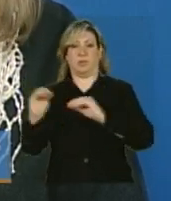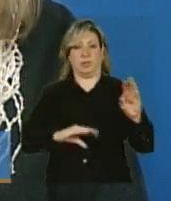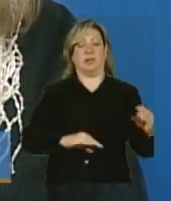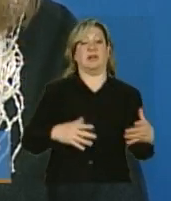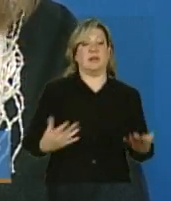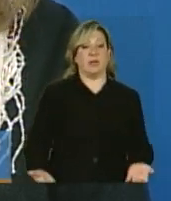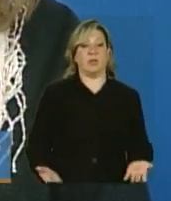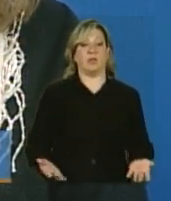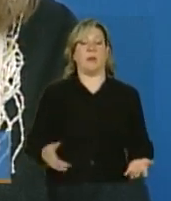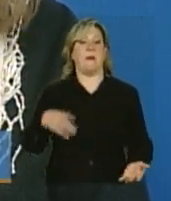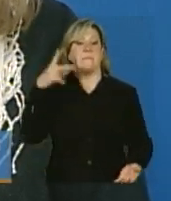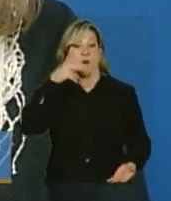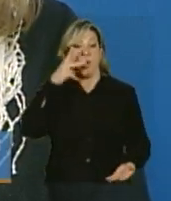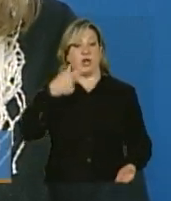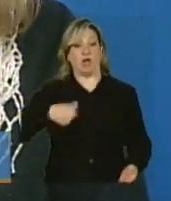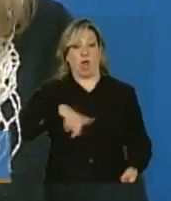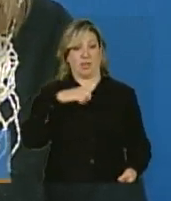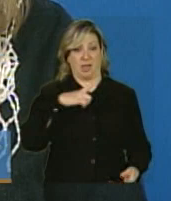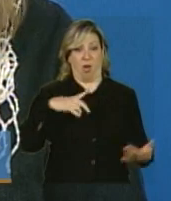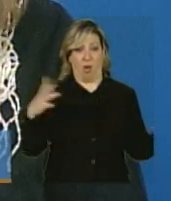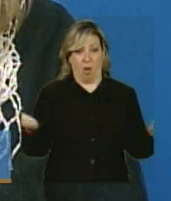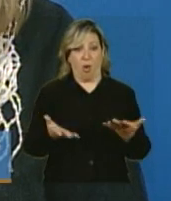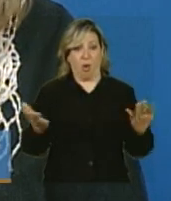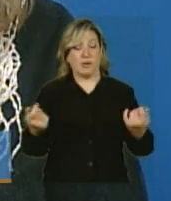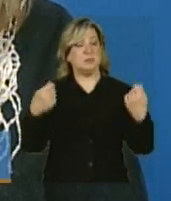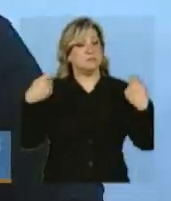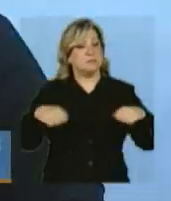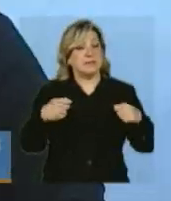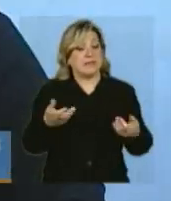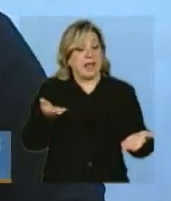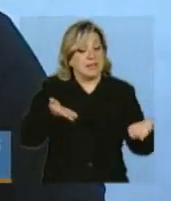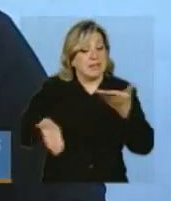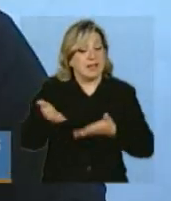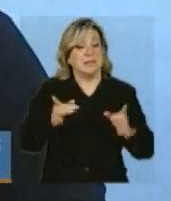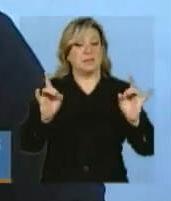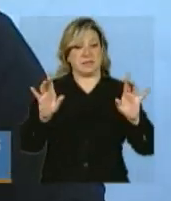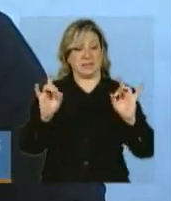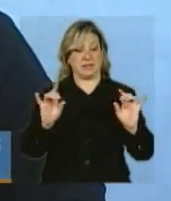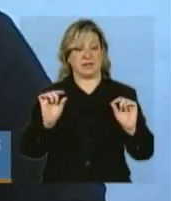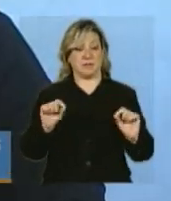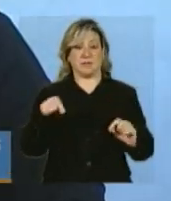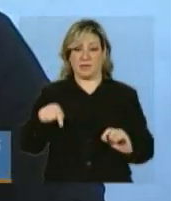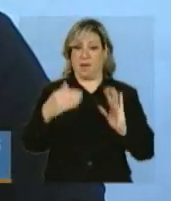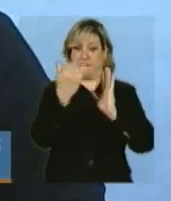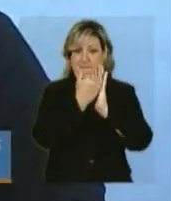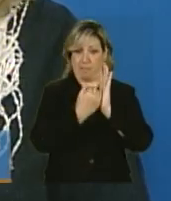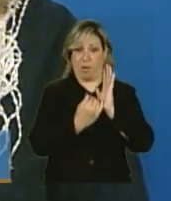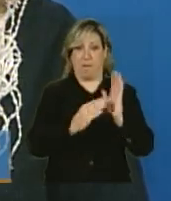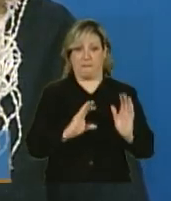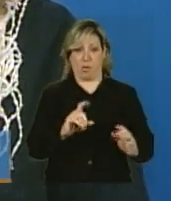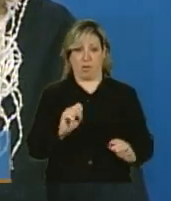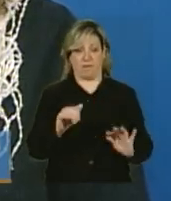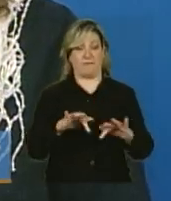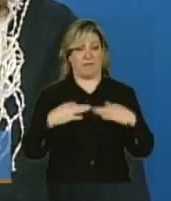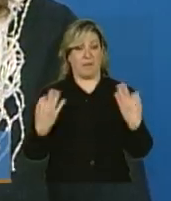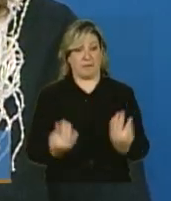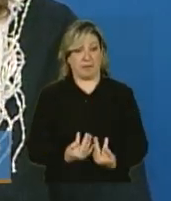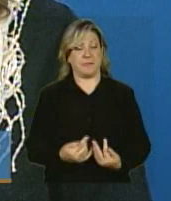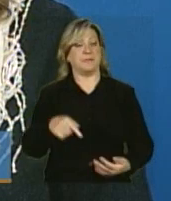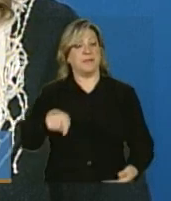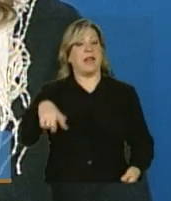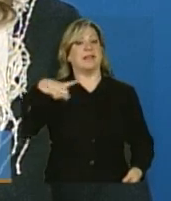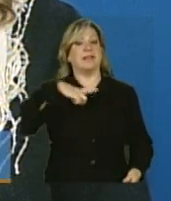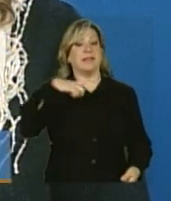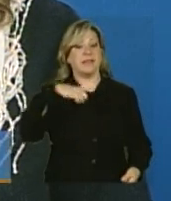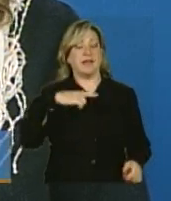temos hoje, elas carecem desse olhar específico. Por exemplo, o programa Bolsa Família, ele tem um dos